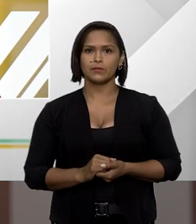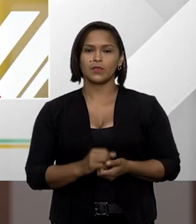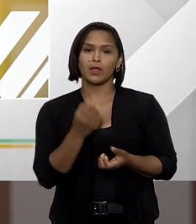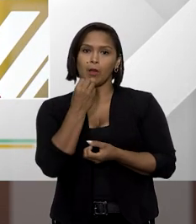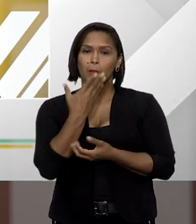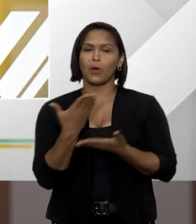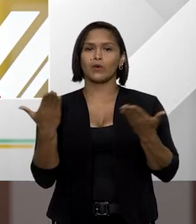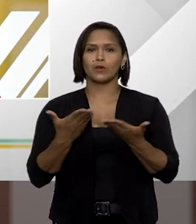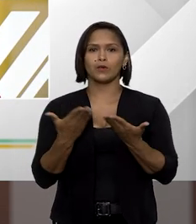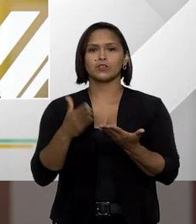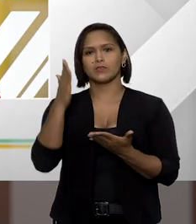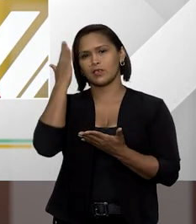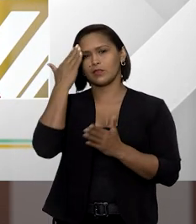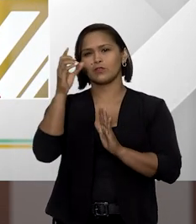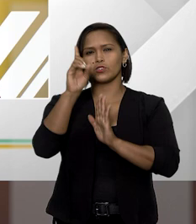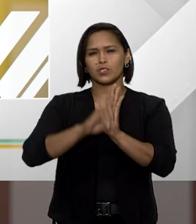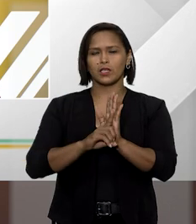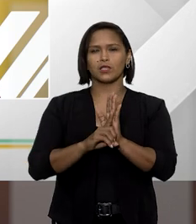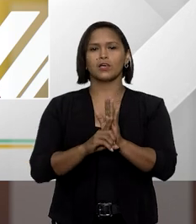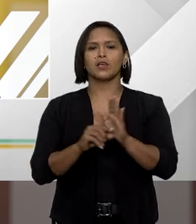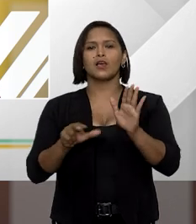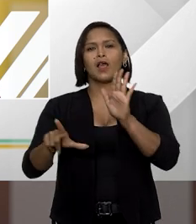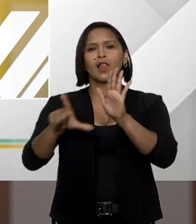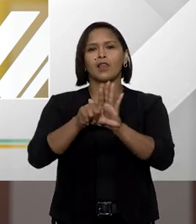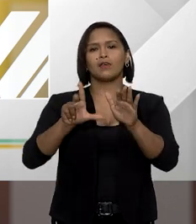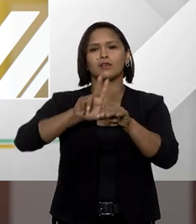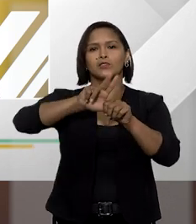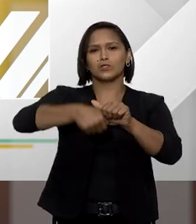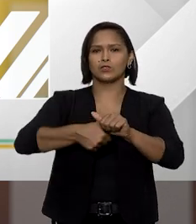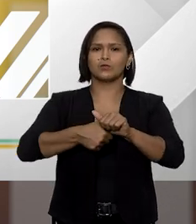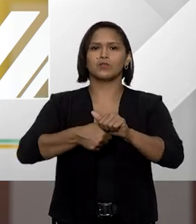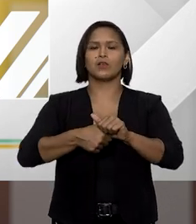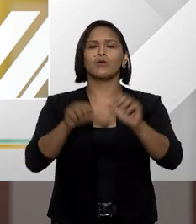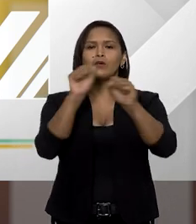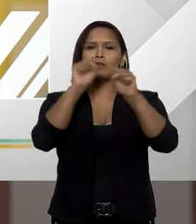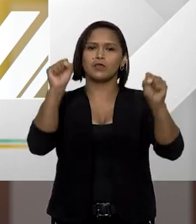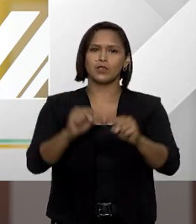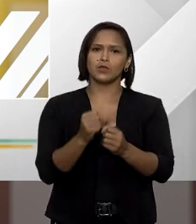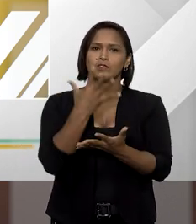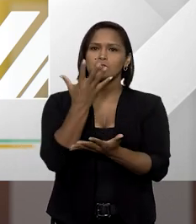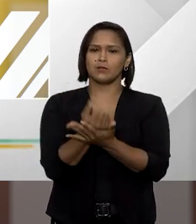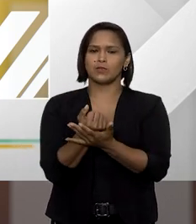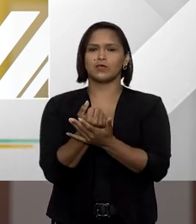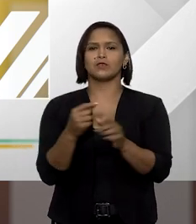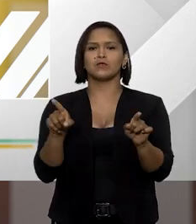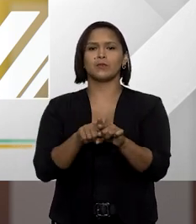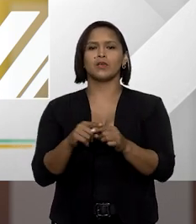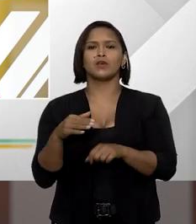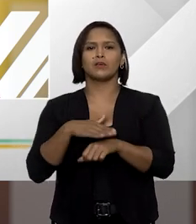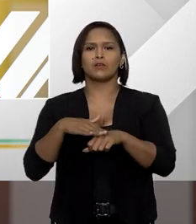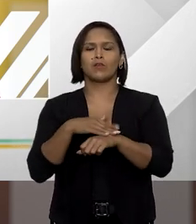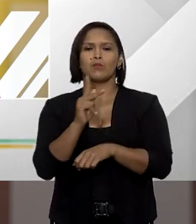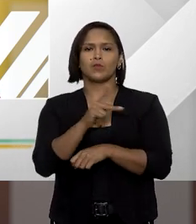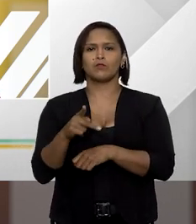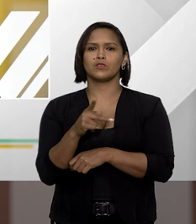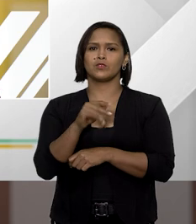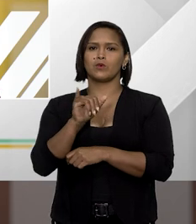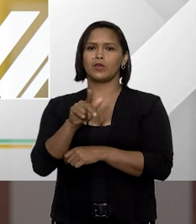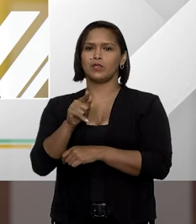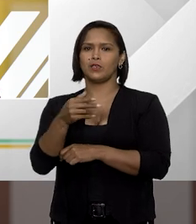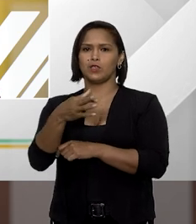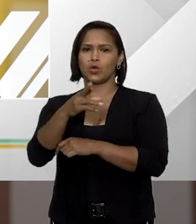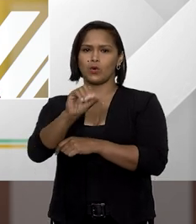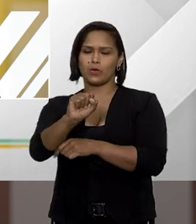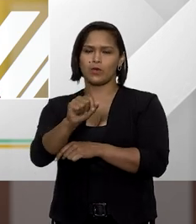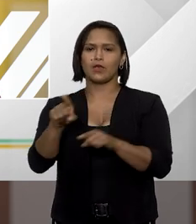Bem, e hoje você entendeu direito sobre a chamada Lei Anticorrupção e o Sistema Compliance. Nós conversamos com o professor